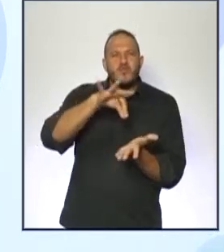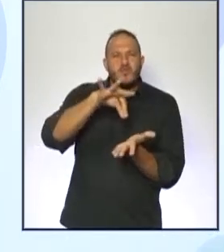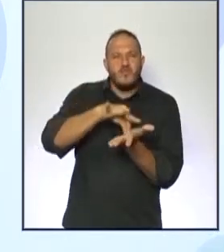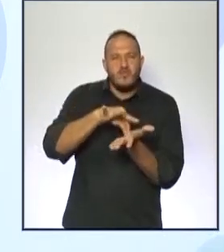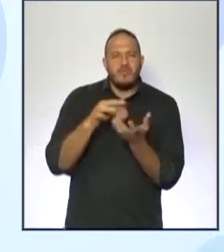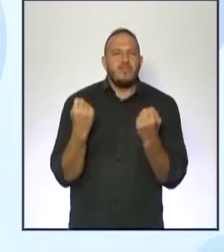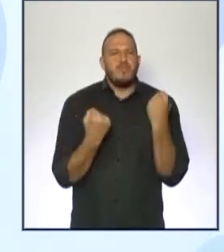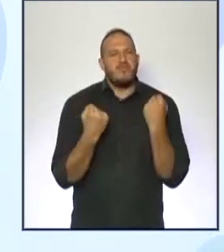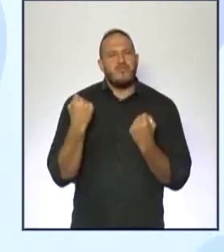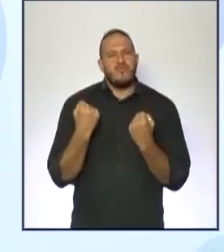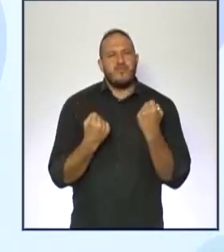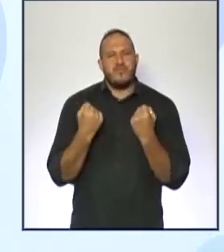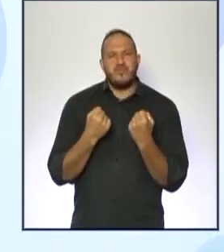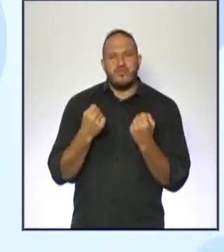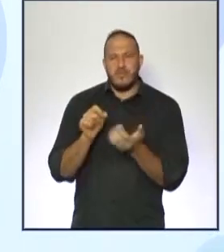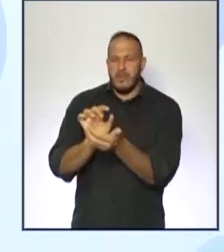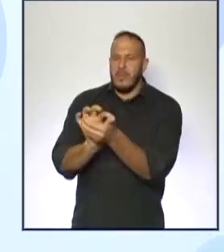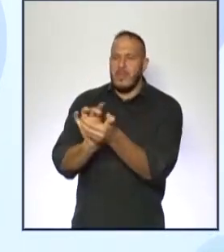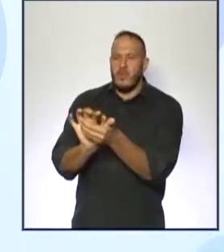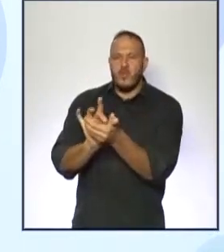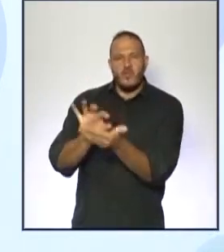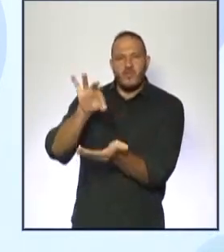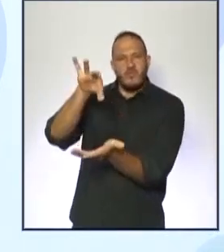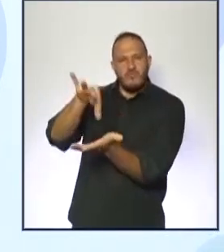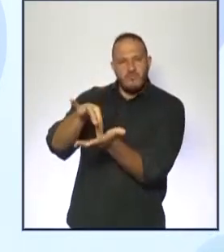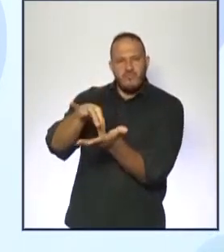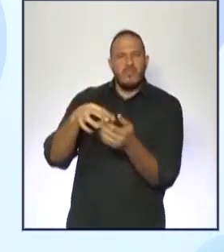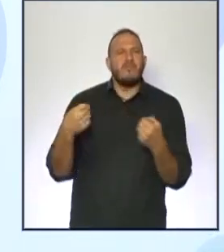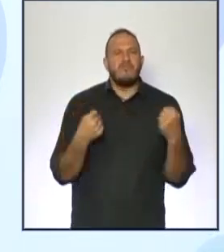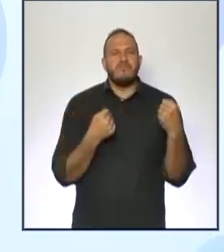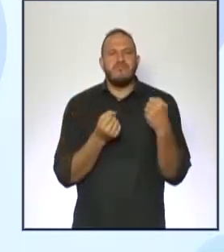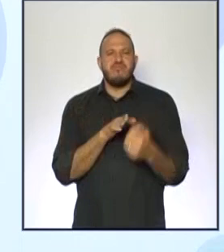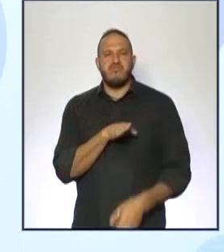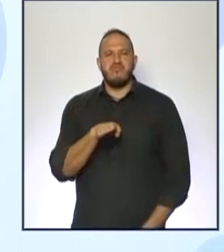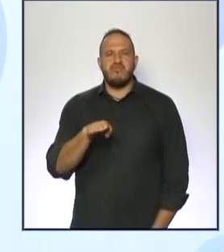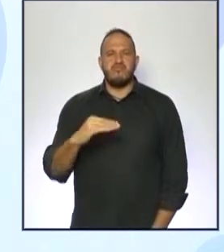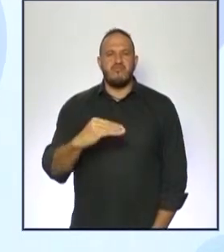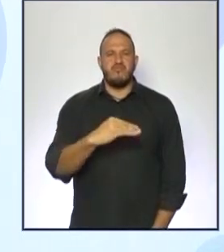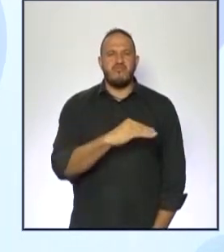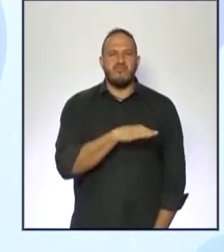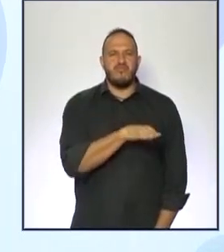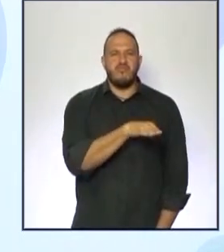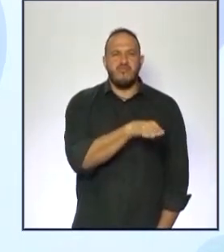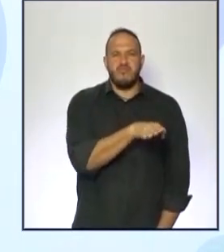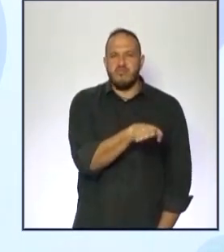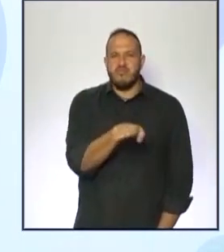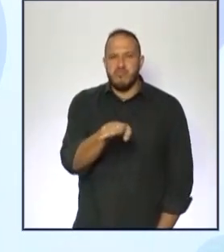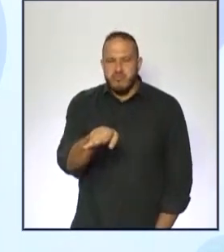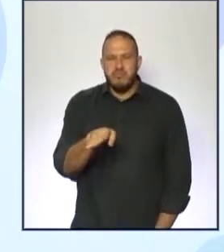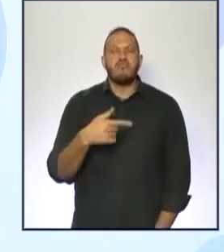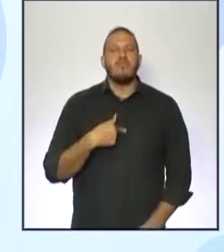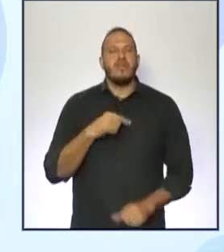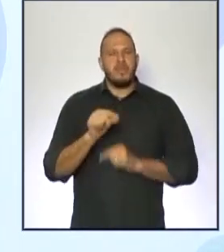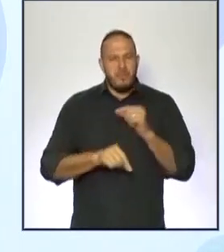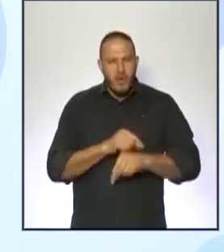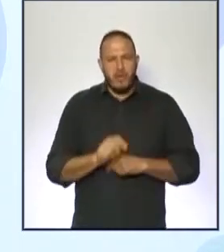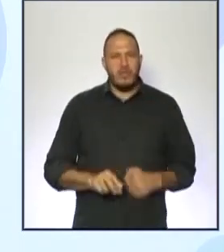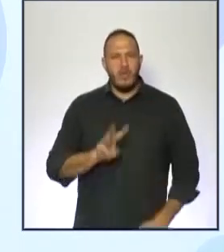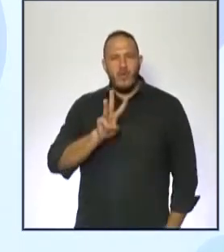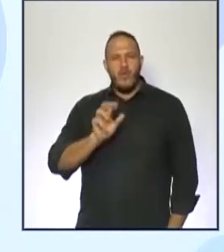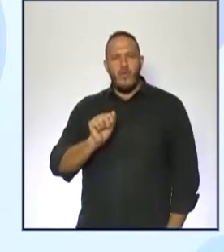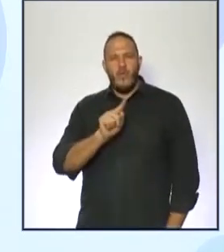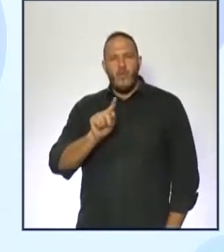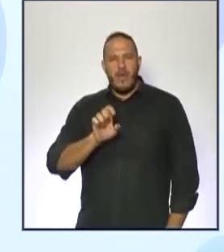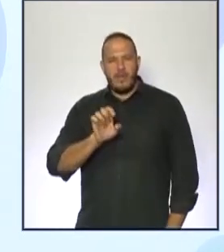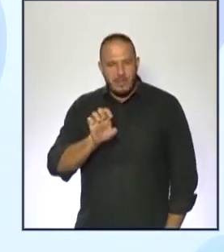permite que a gente, ao colocar o destino, a gente percorra, então, e ele nos mostra o melhor caminho, assim como o